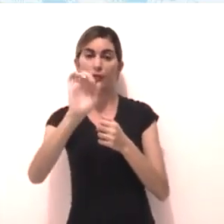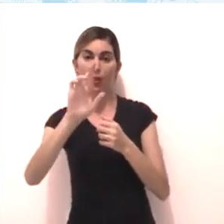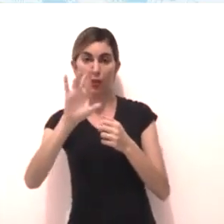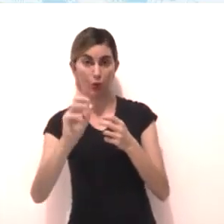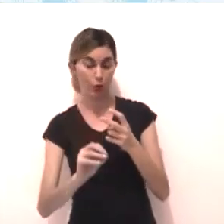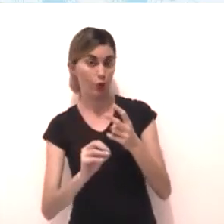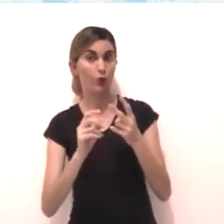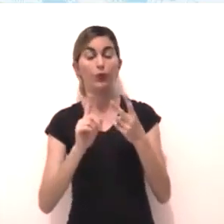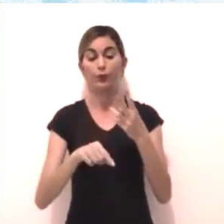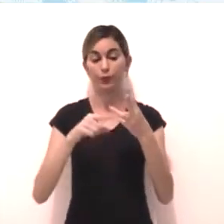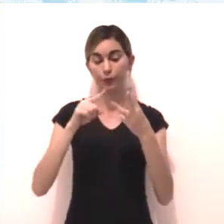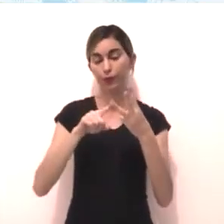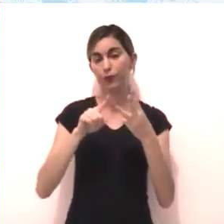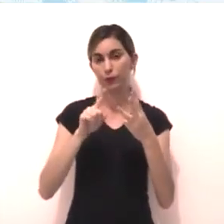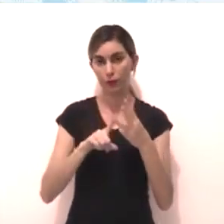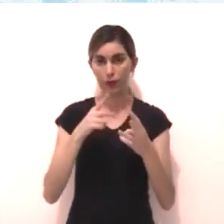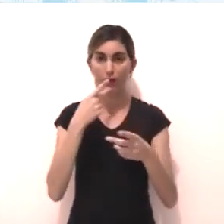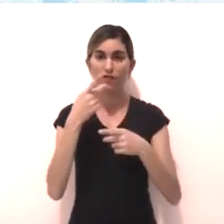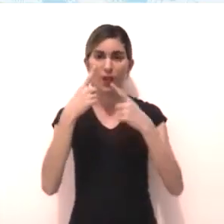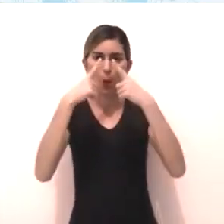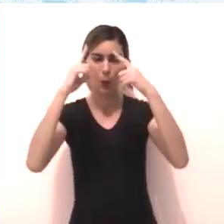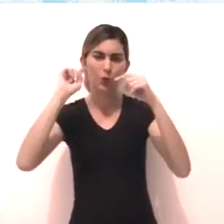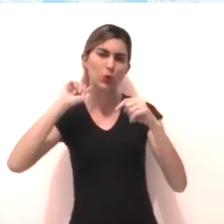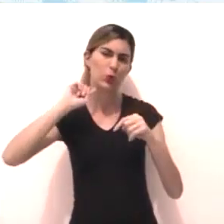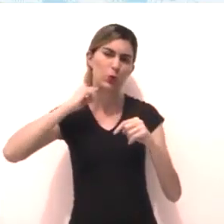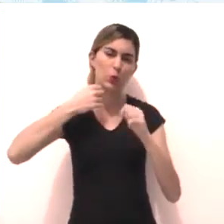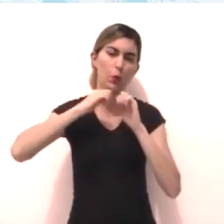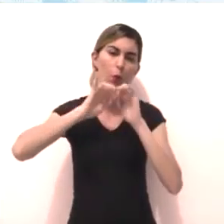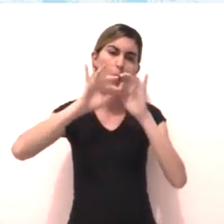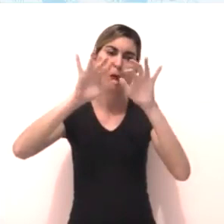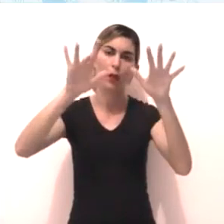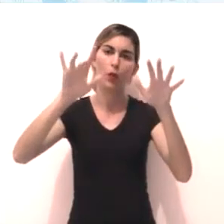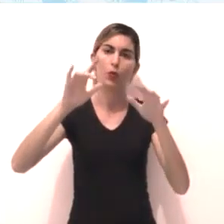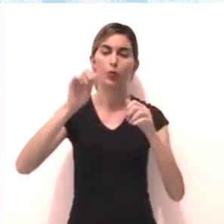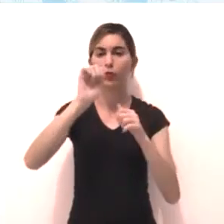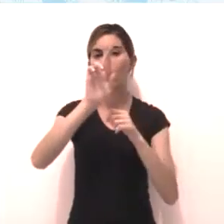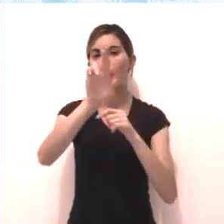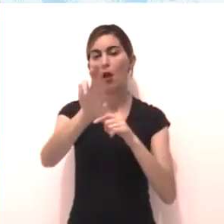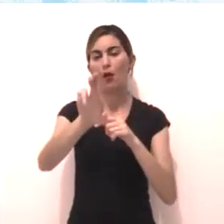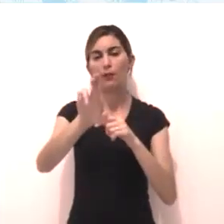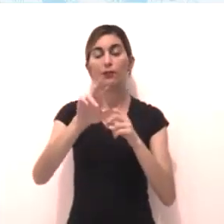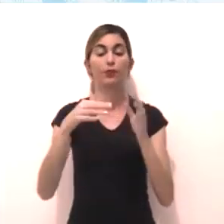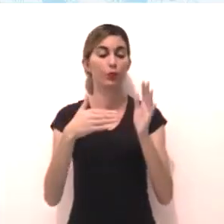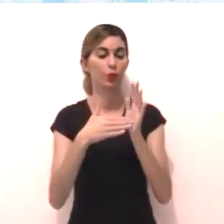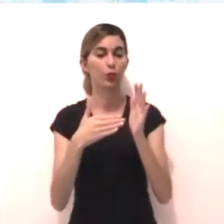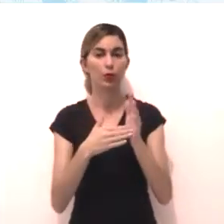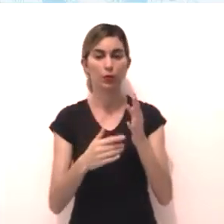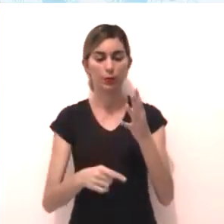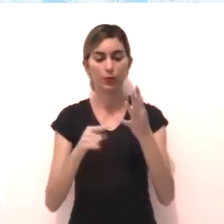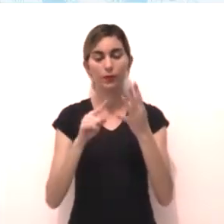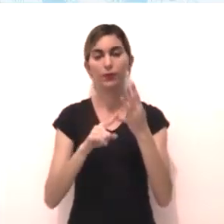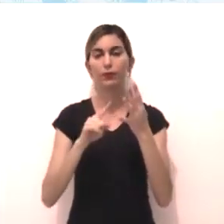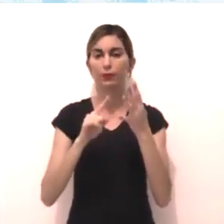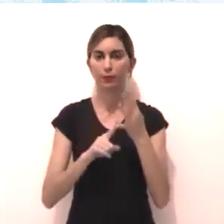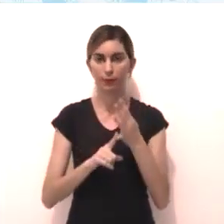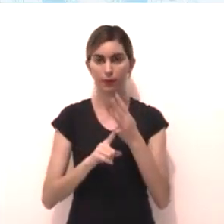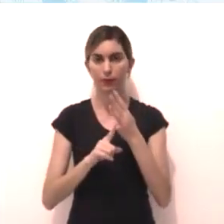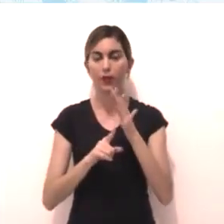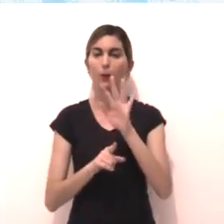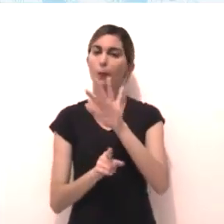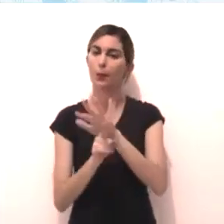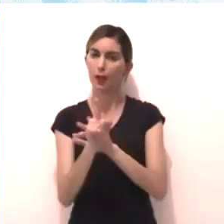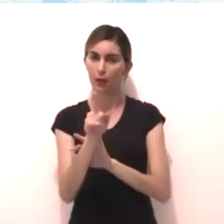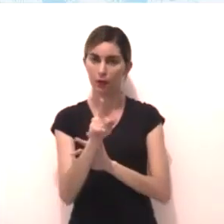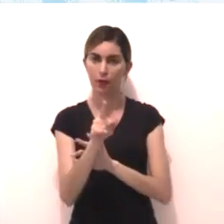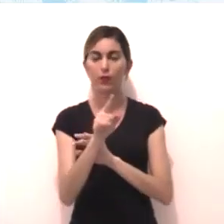No terceiro momento, vamos falar sobre a poluição do ar e saúde. E por último, eu trago para vocês